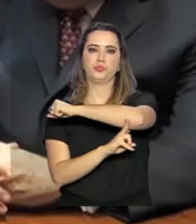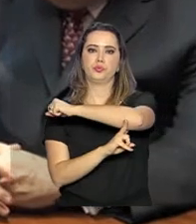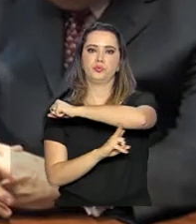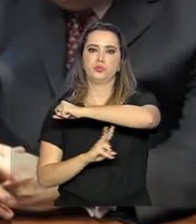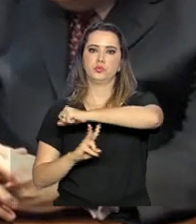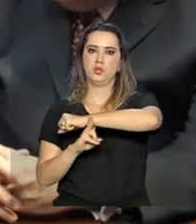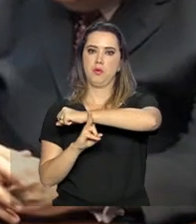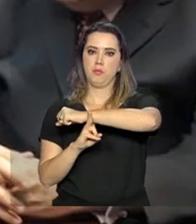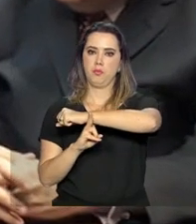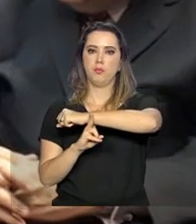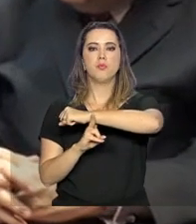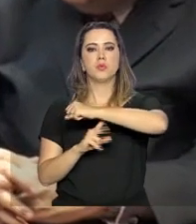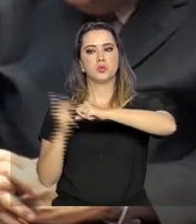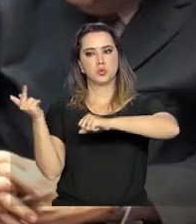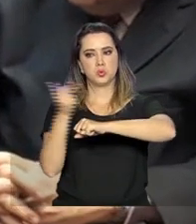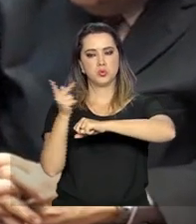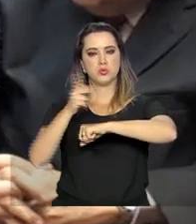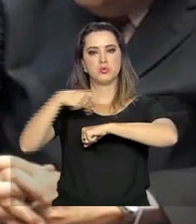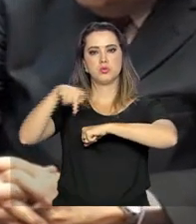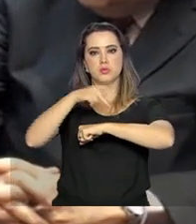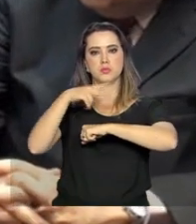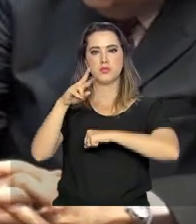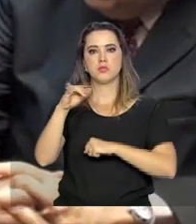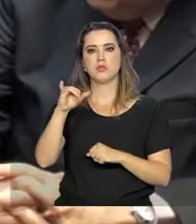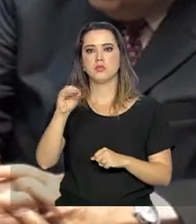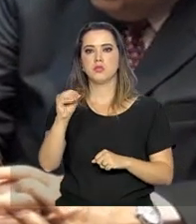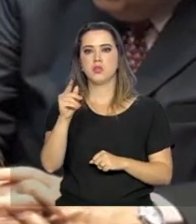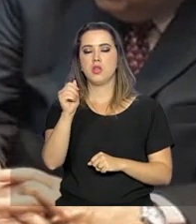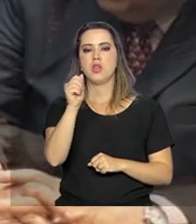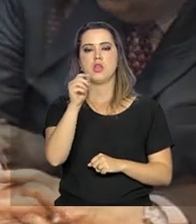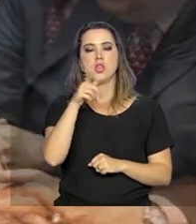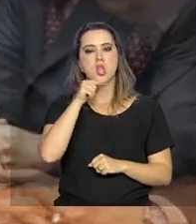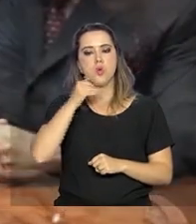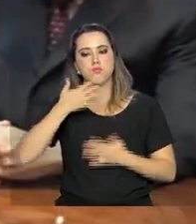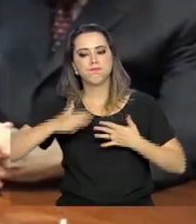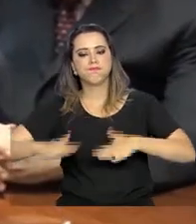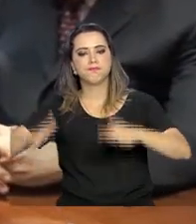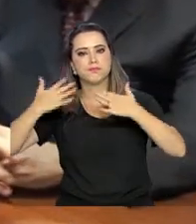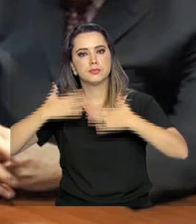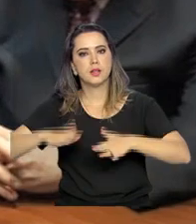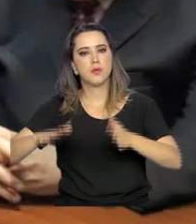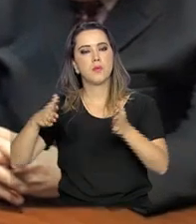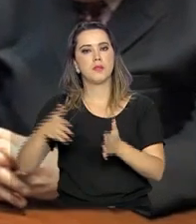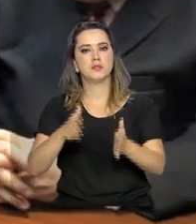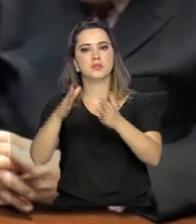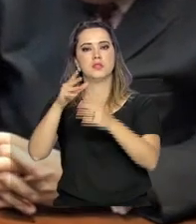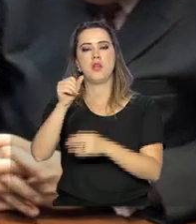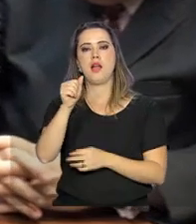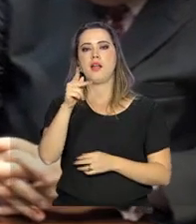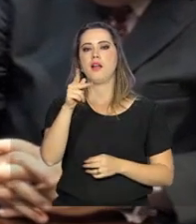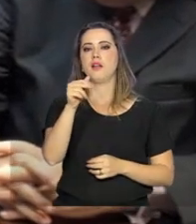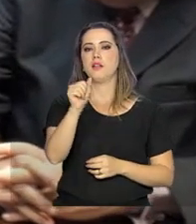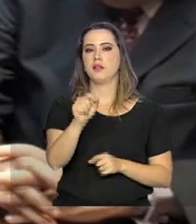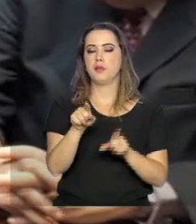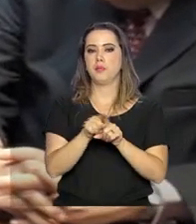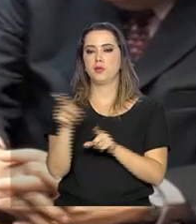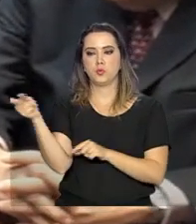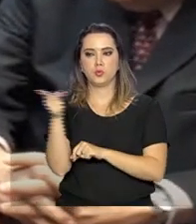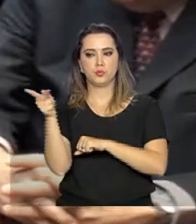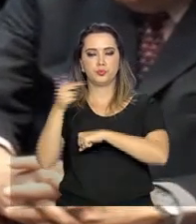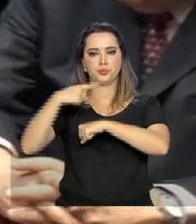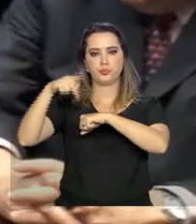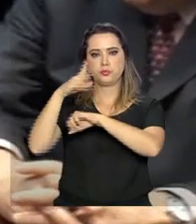sobre o rio a a ponte vai ligar o município de porto murtinho do brasil eo distrito de são lázaro no